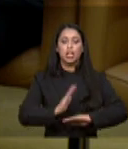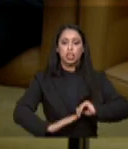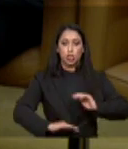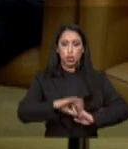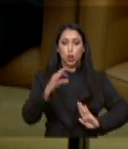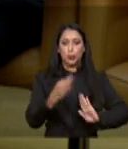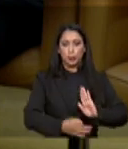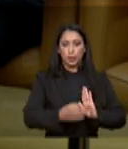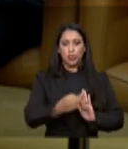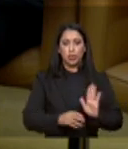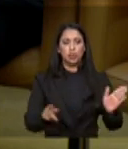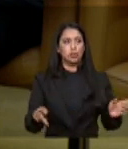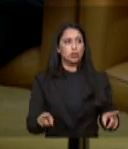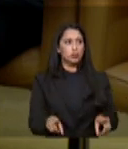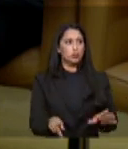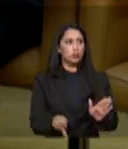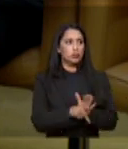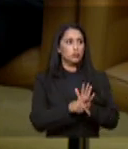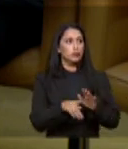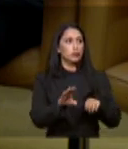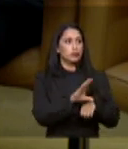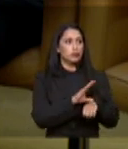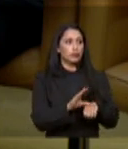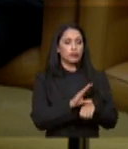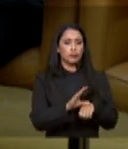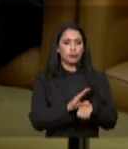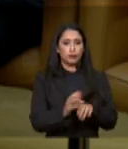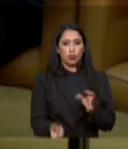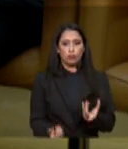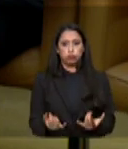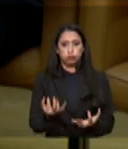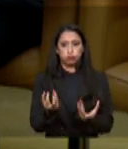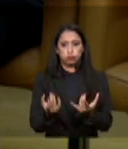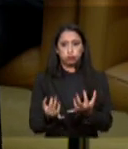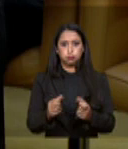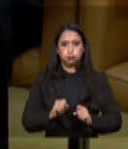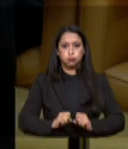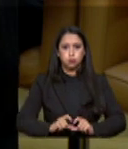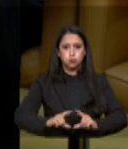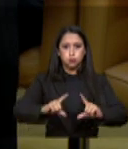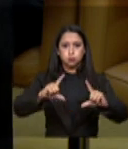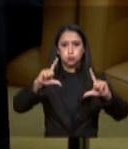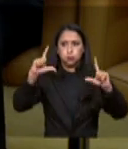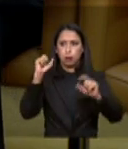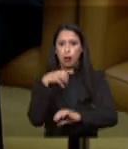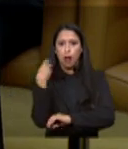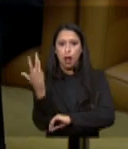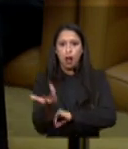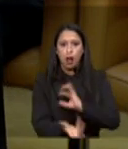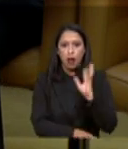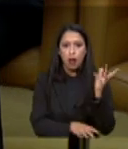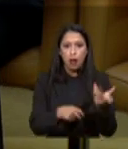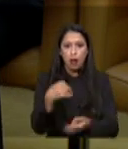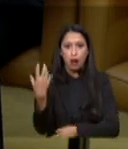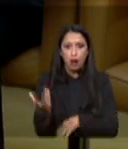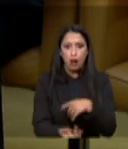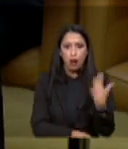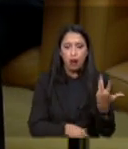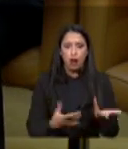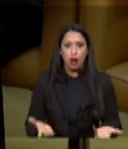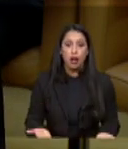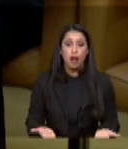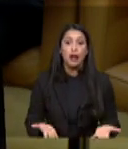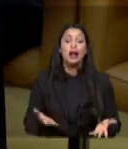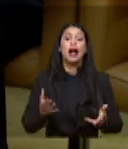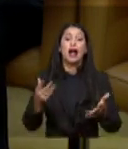competências constitucionais que cabiam. O aumento das queimadas e dos desmatamentos deve-se diretamente a essas